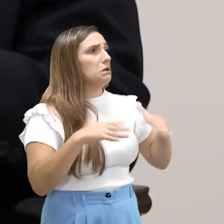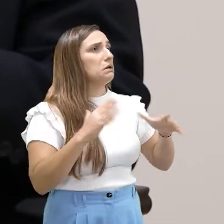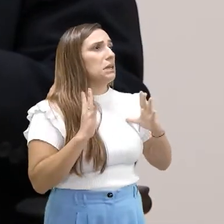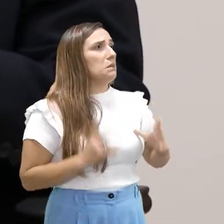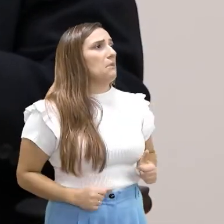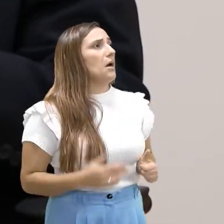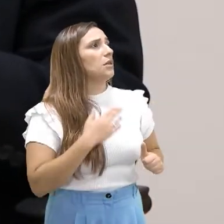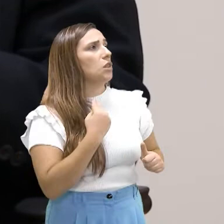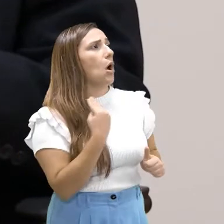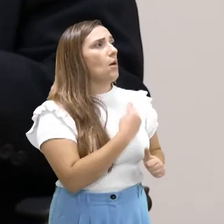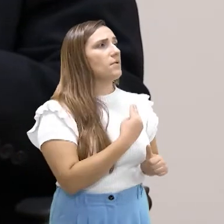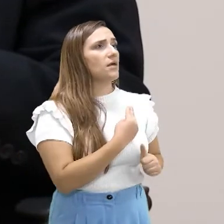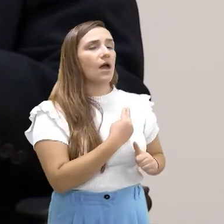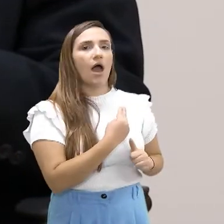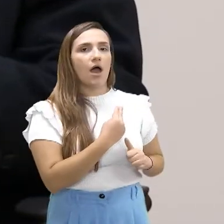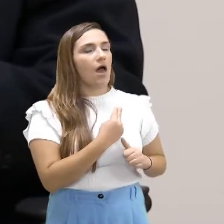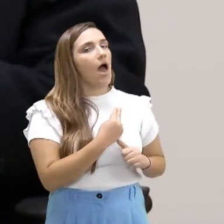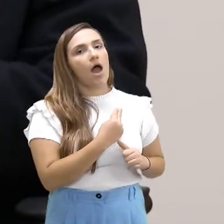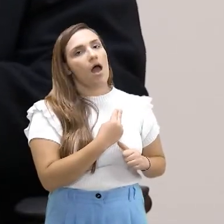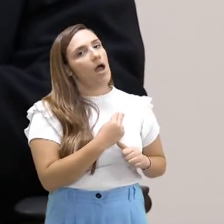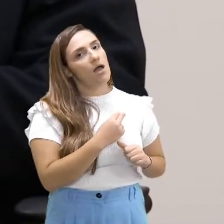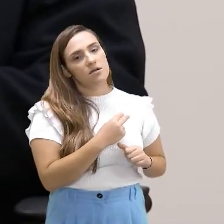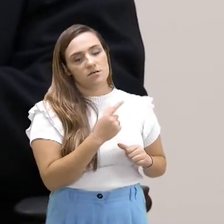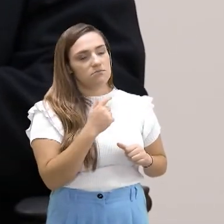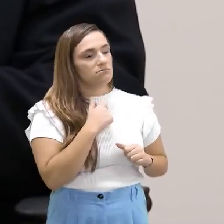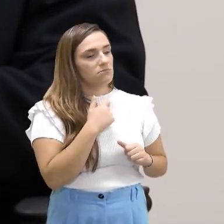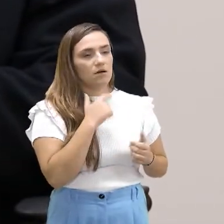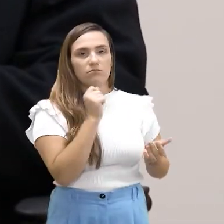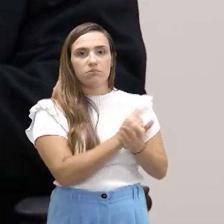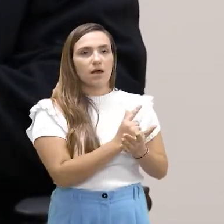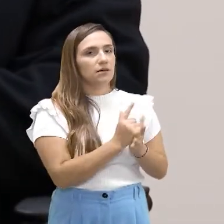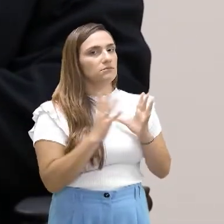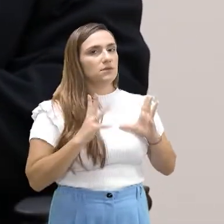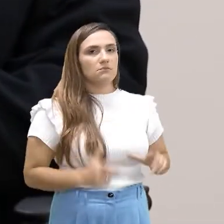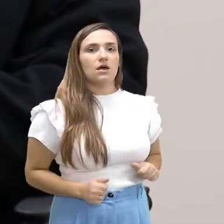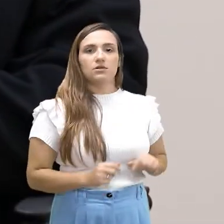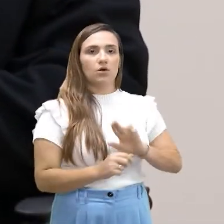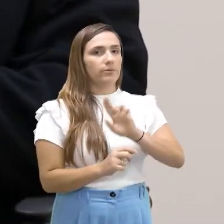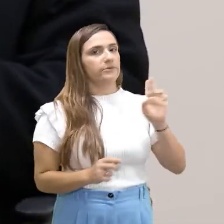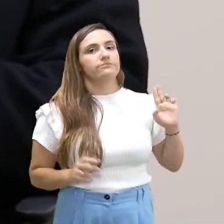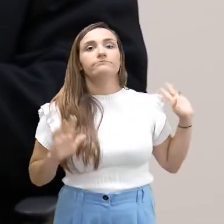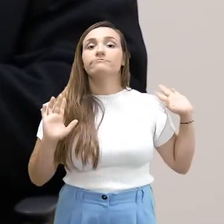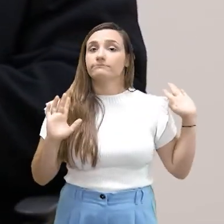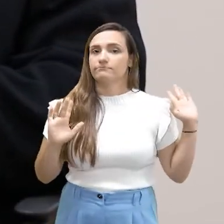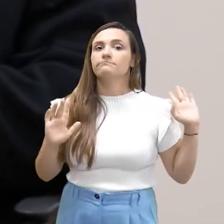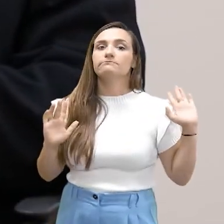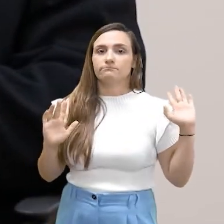o titular do cartório. E aquilo ali é uma renda dele. Também ele repassa